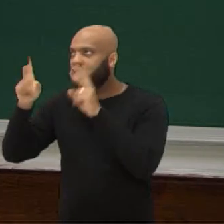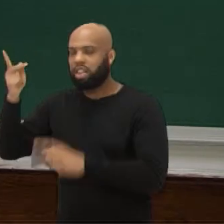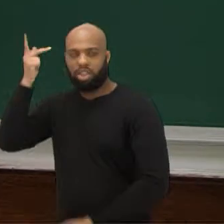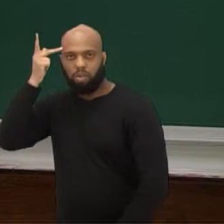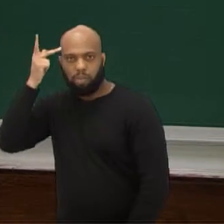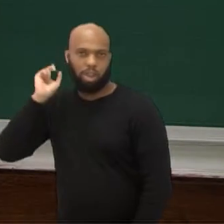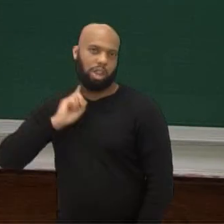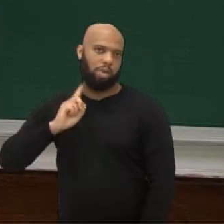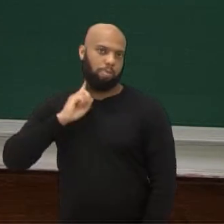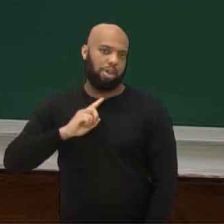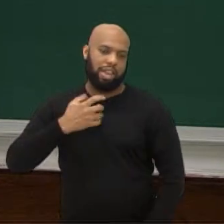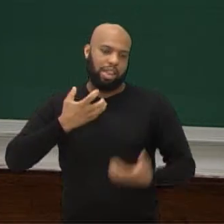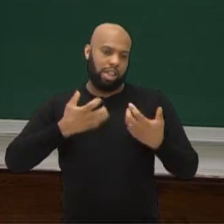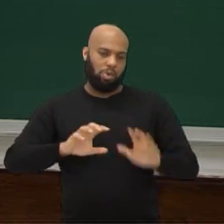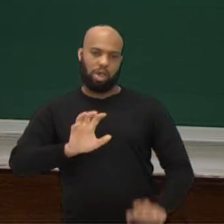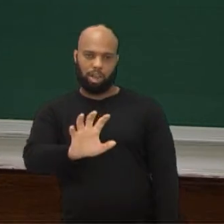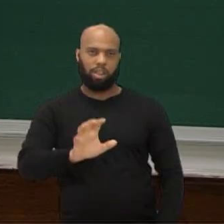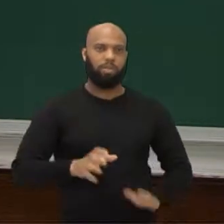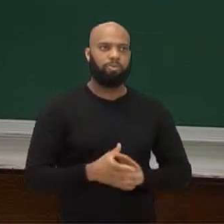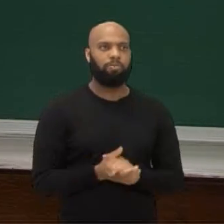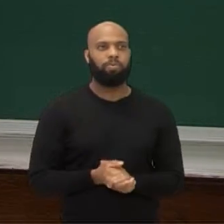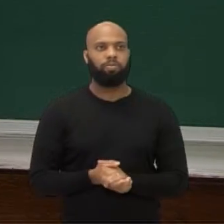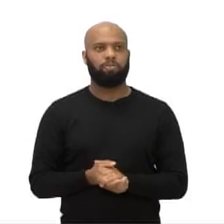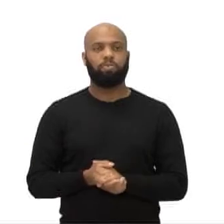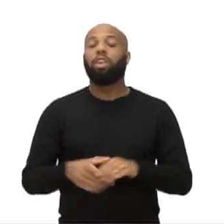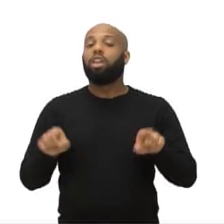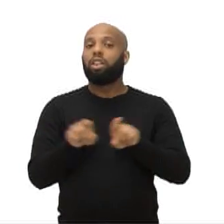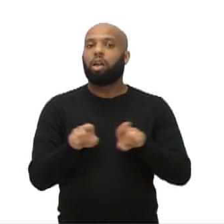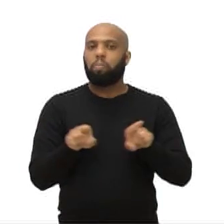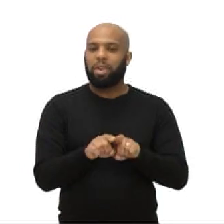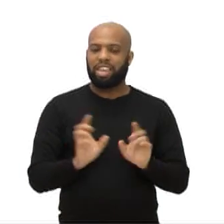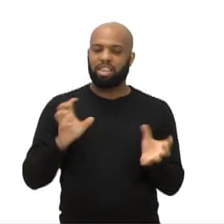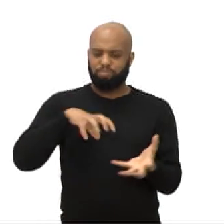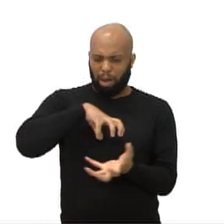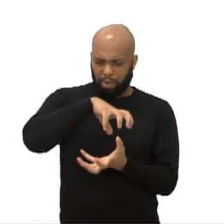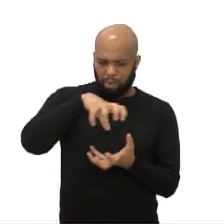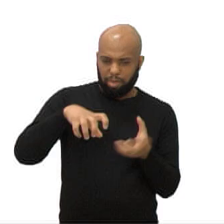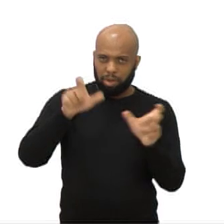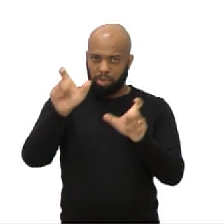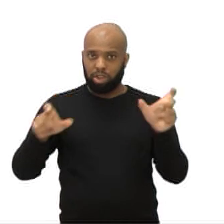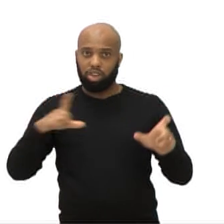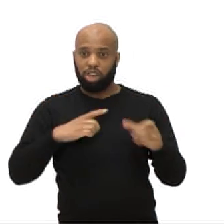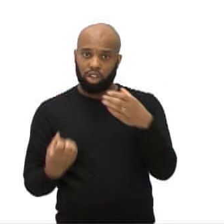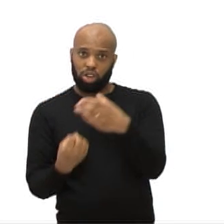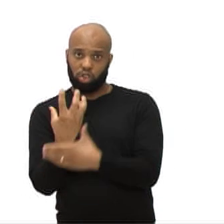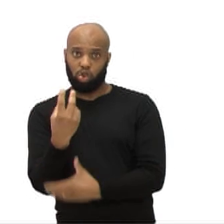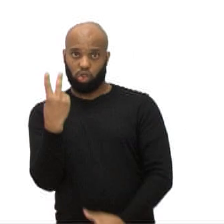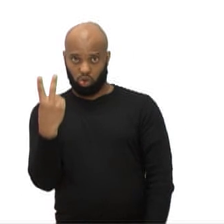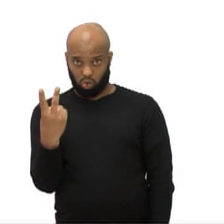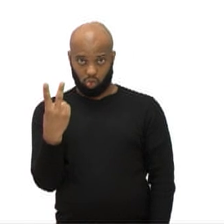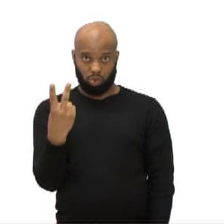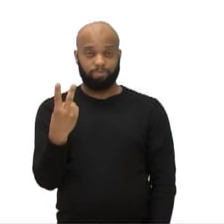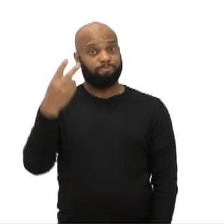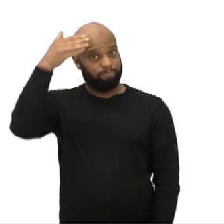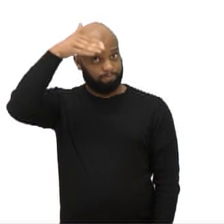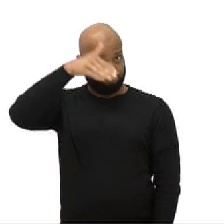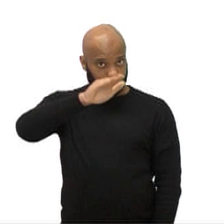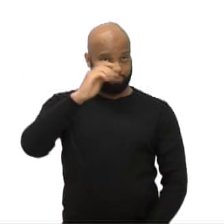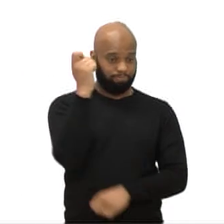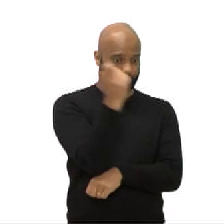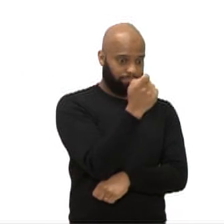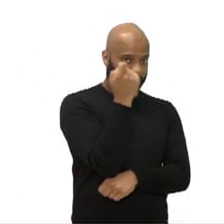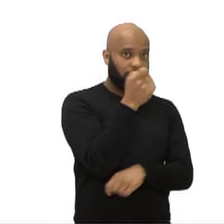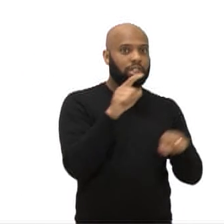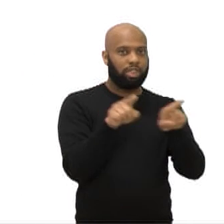era o descontentamento. Vamos nessa? Os farrapos tiveram êxito fundando duas repúblicas, a Rio-Grandense, no Rio Grande do Sul,